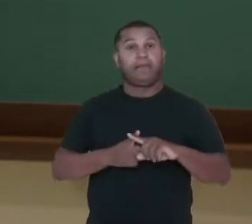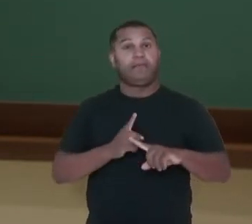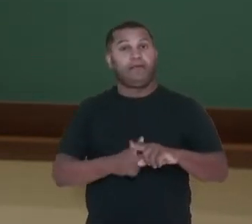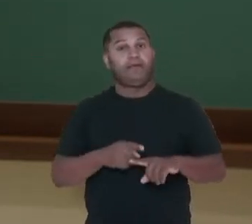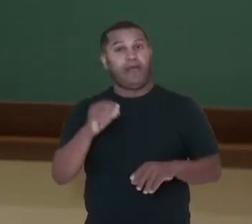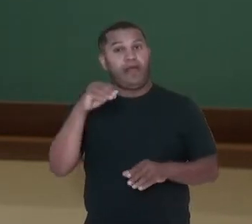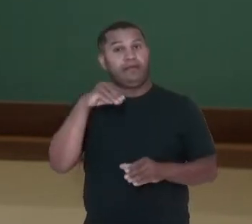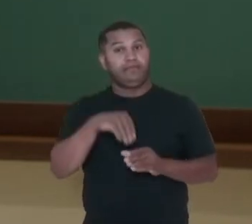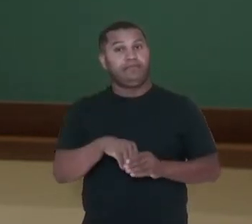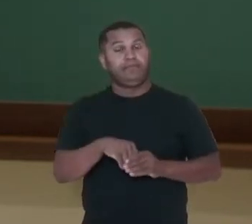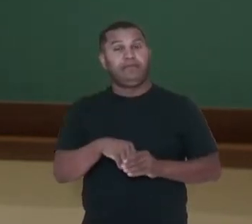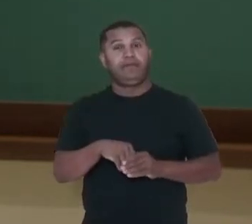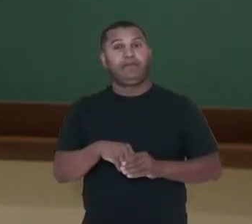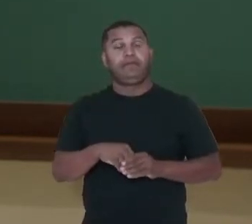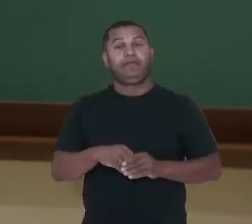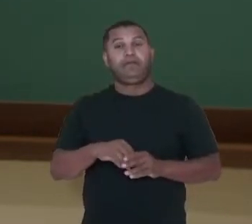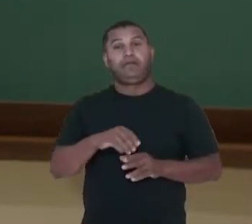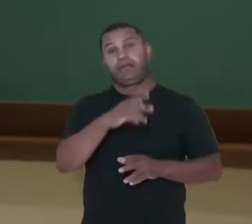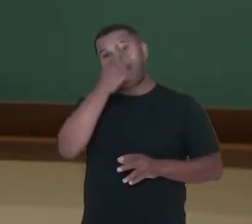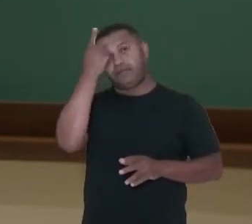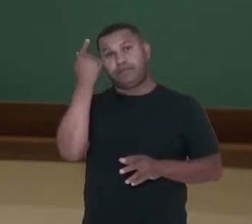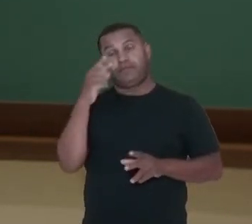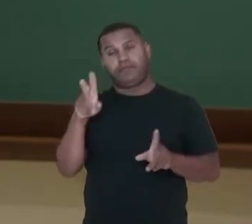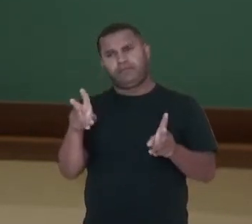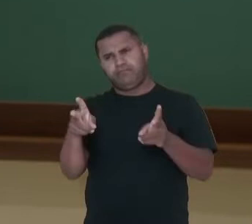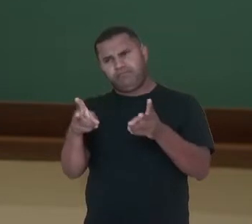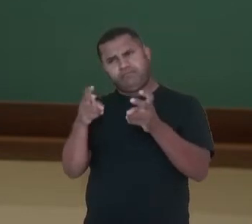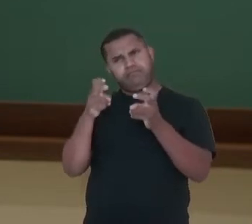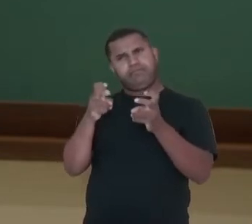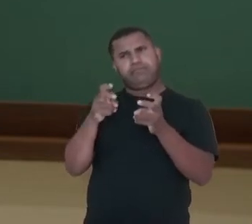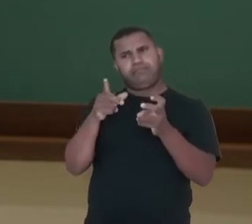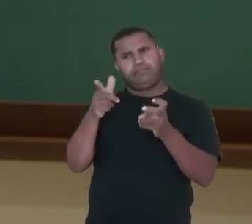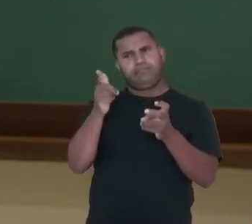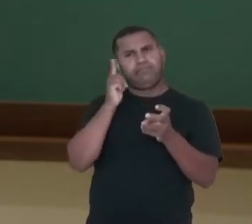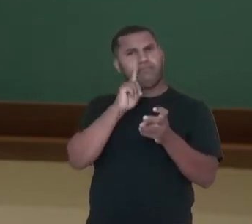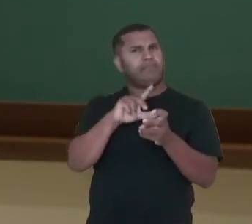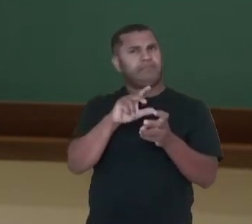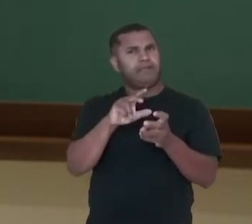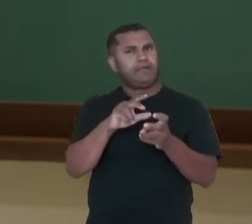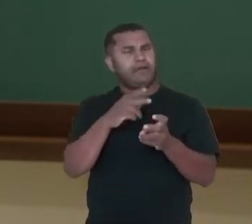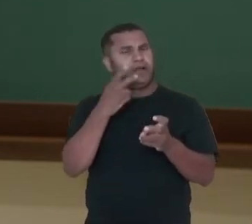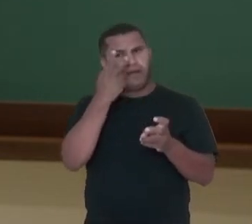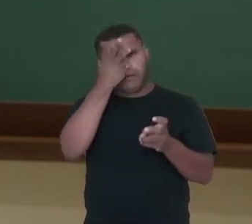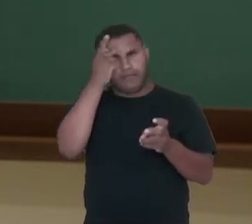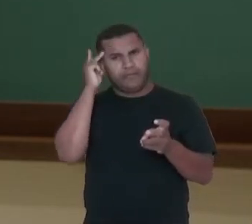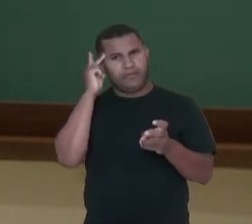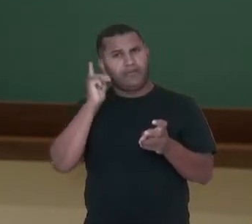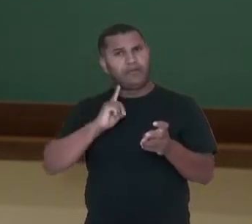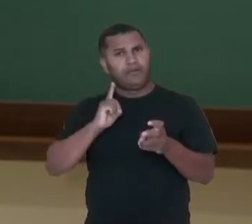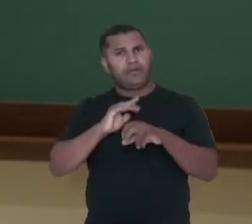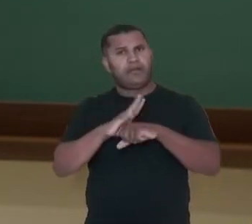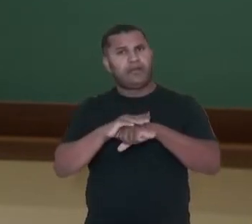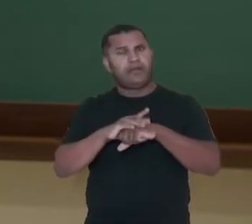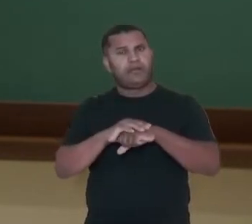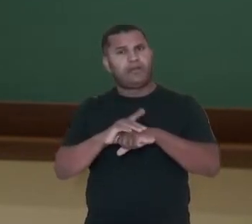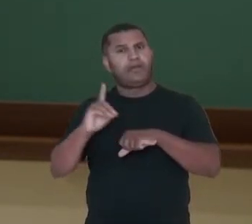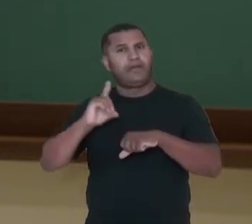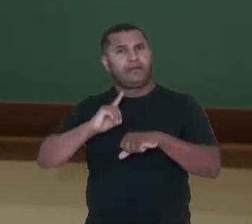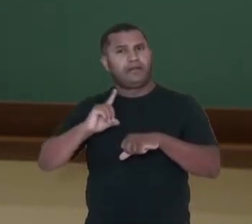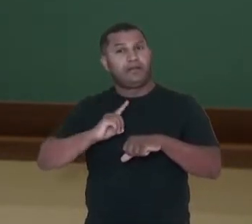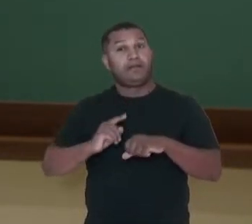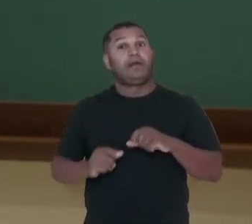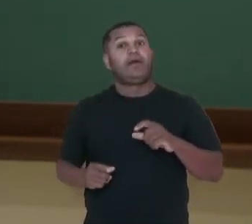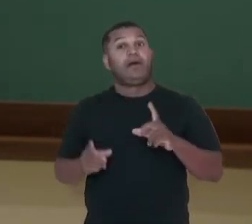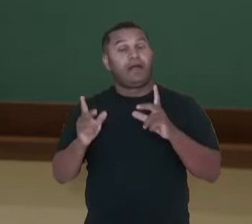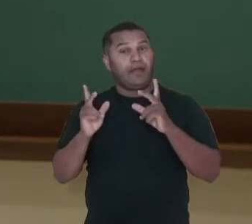realmente é uma característica muito nítida visualmente, né? Quando a pessoa ela está